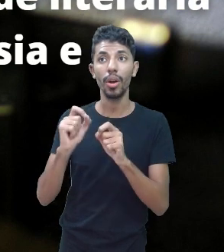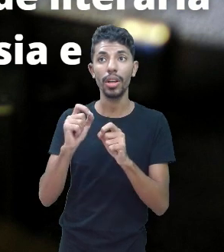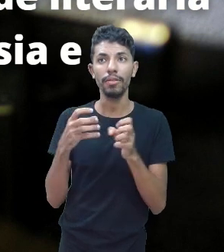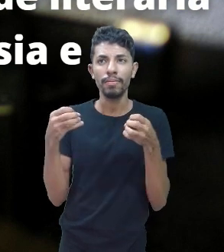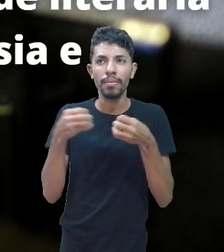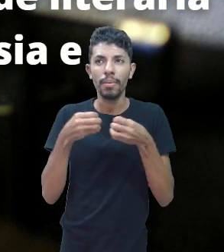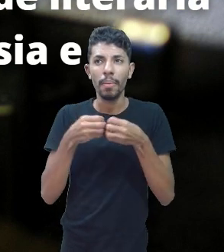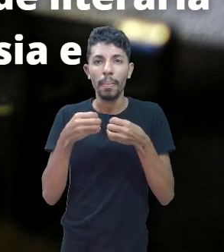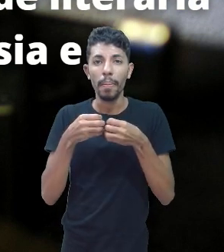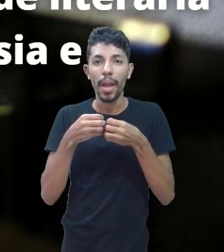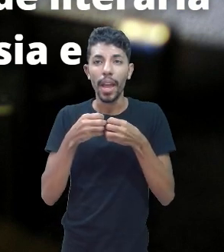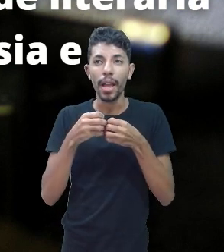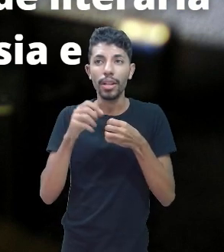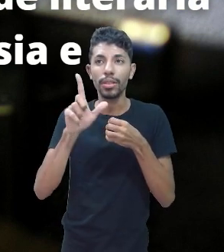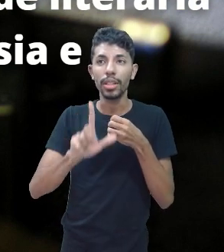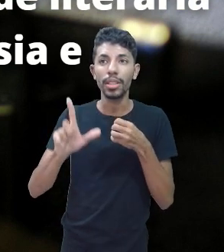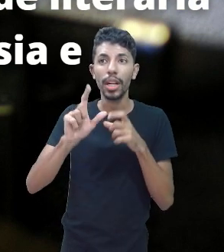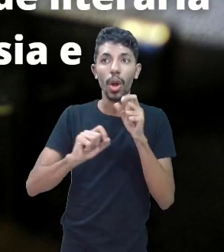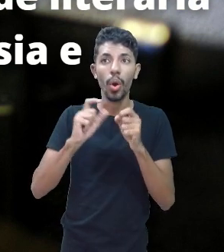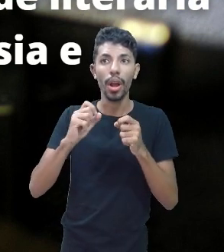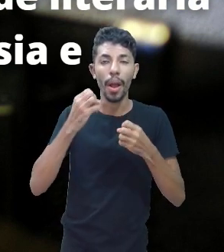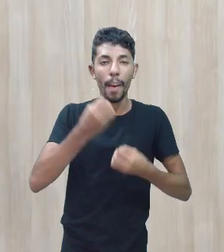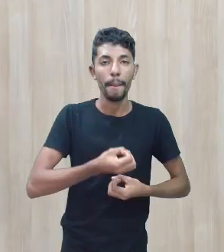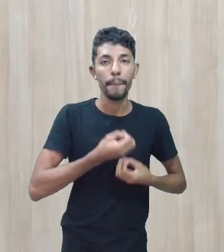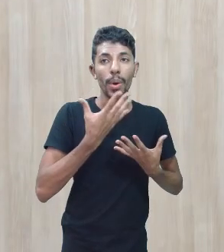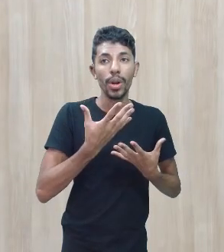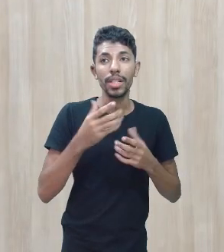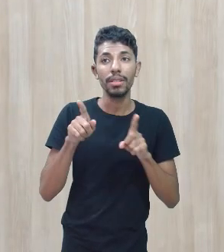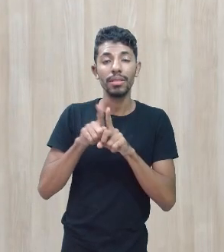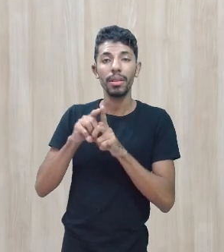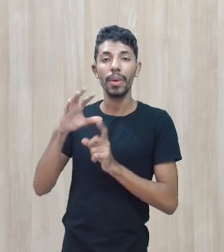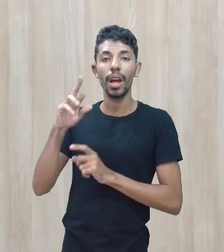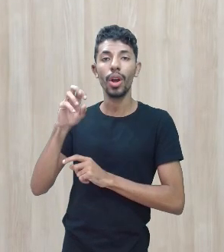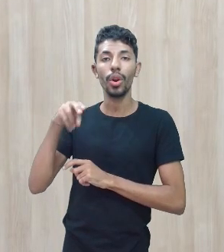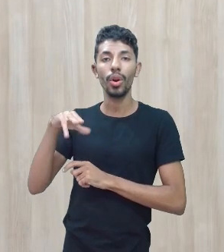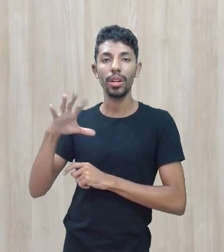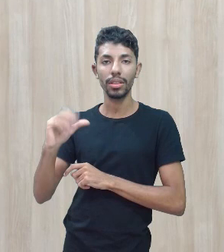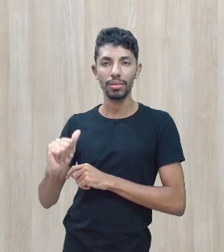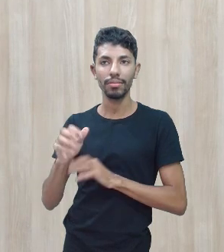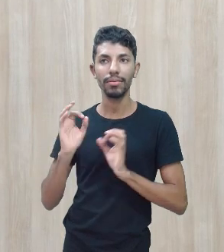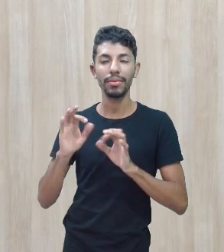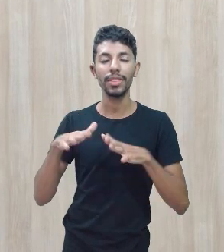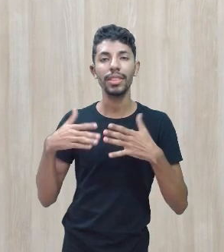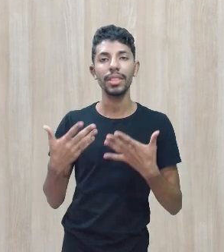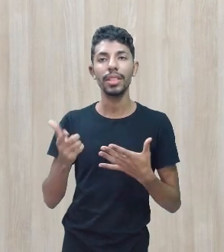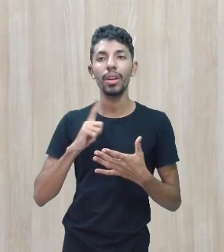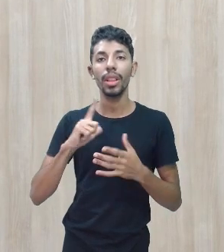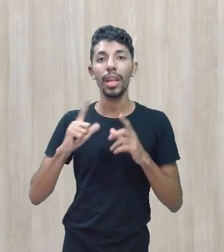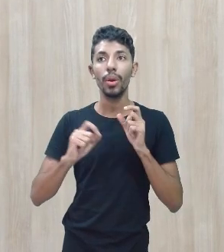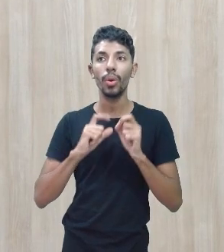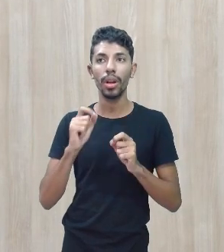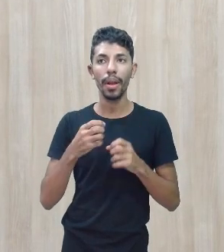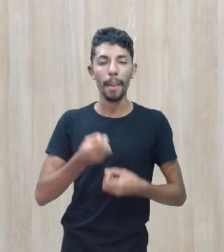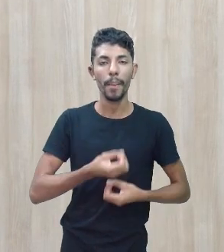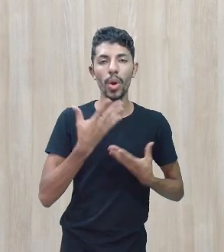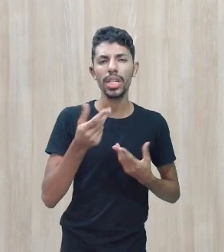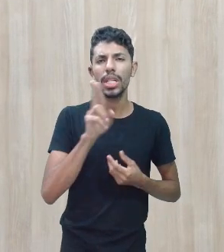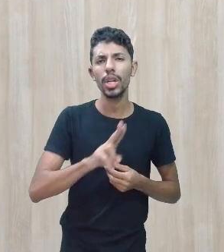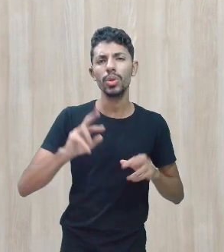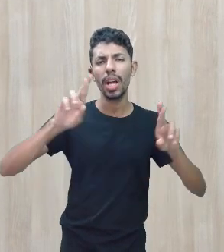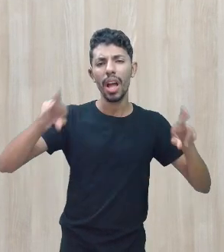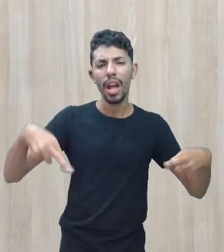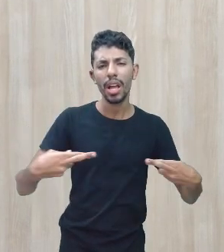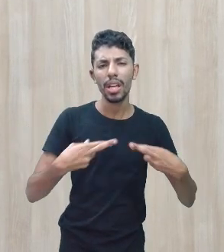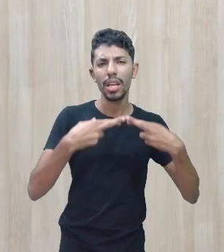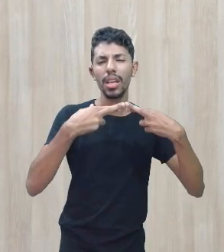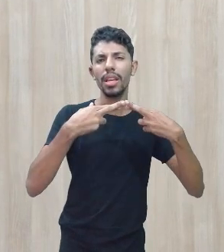entre a poesia e a crônica. O que é que vai acontecer? Temos a poesia, que vai explorar de rimas, né?